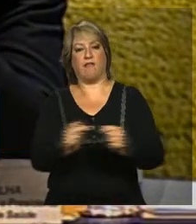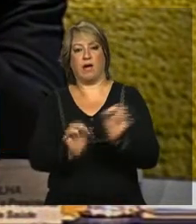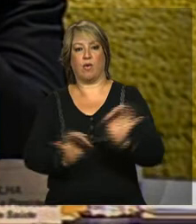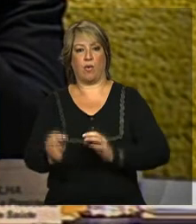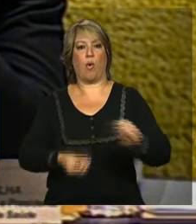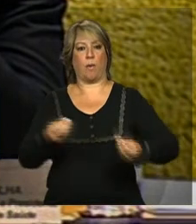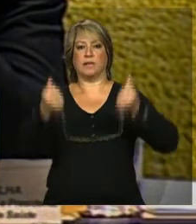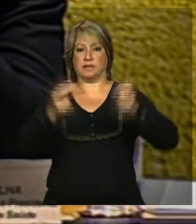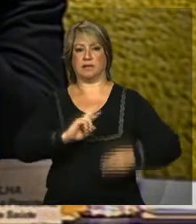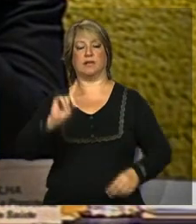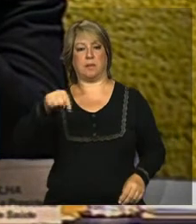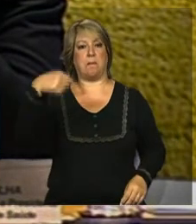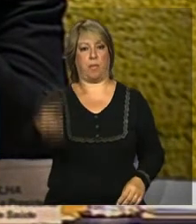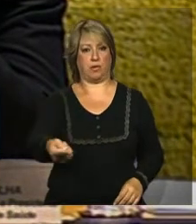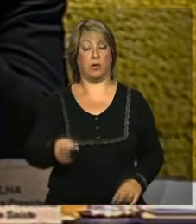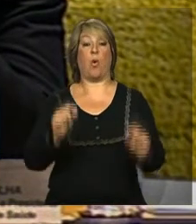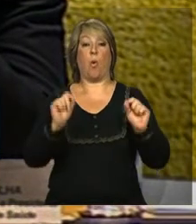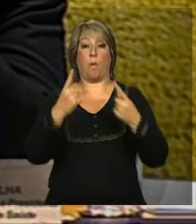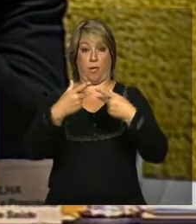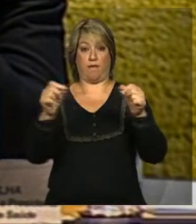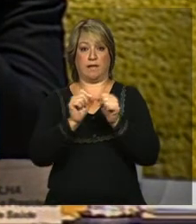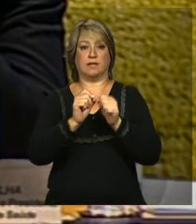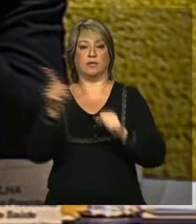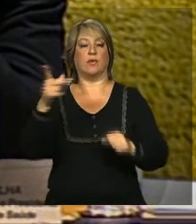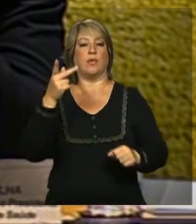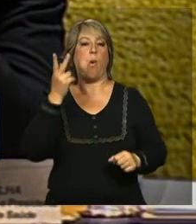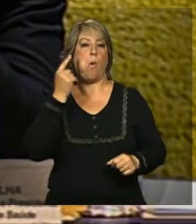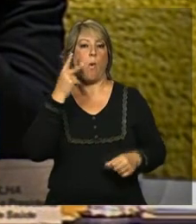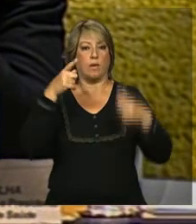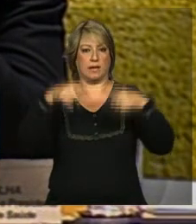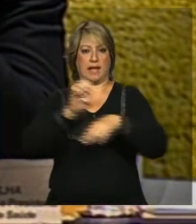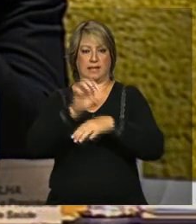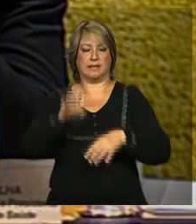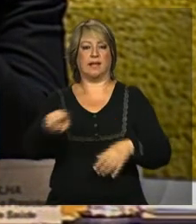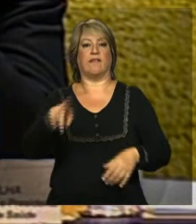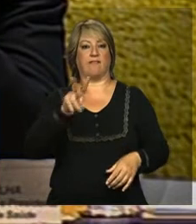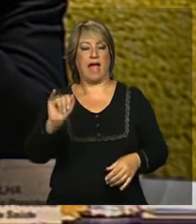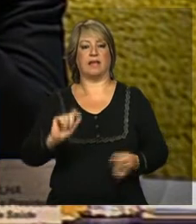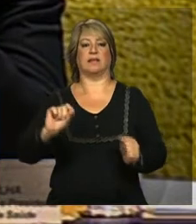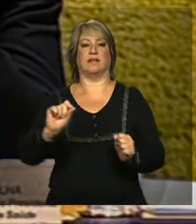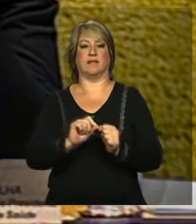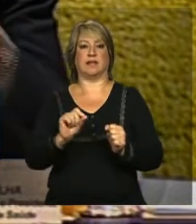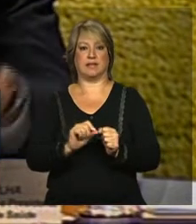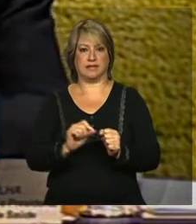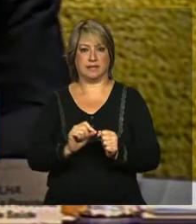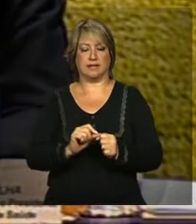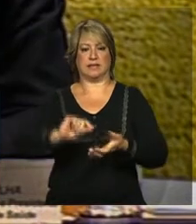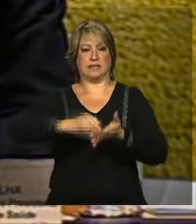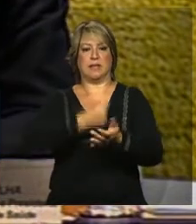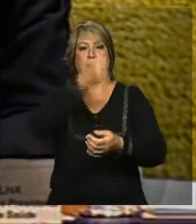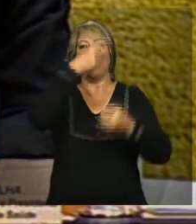uma coisa importante que nós estamos fazendo com o Estado do Ceará é que o Estado do Ceará vai assinar o